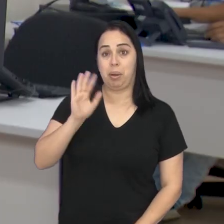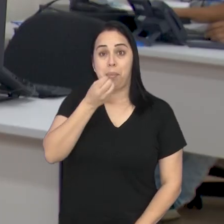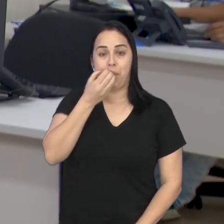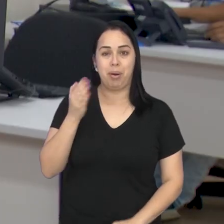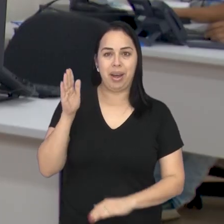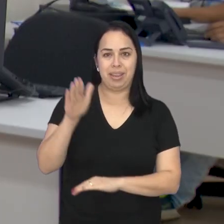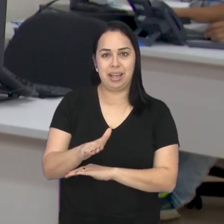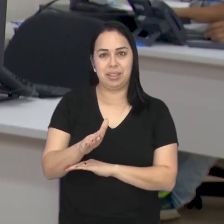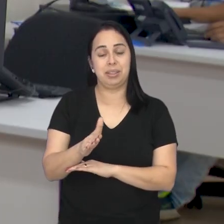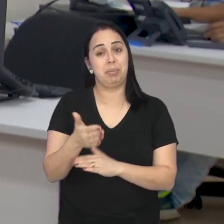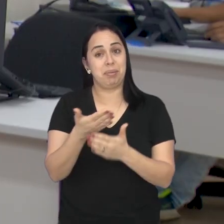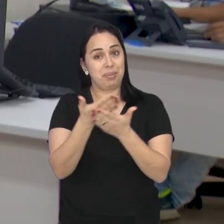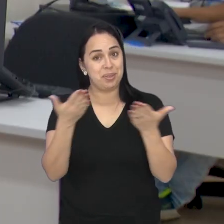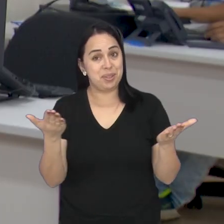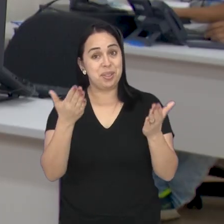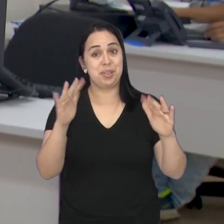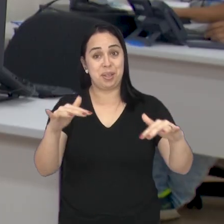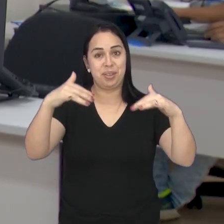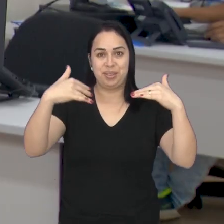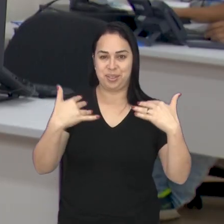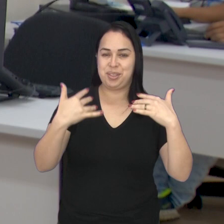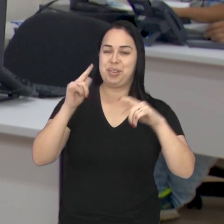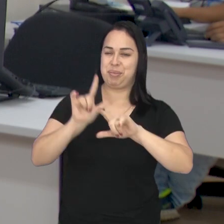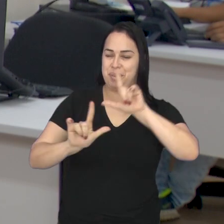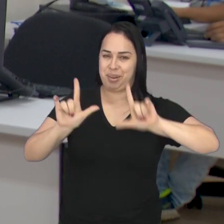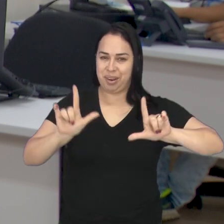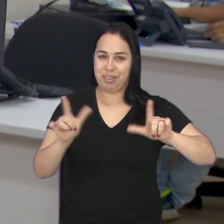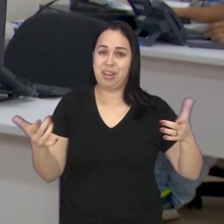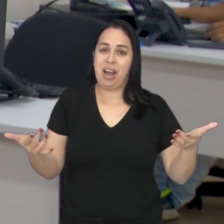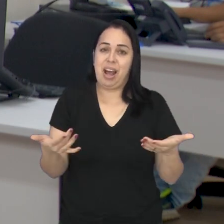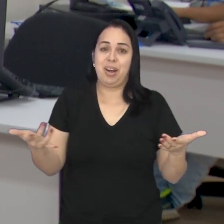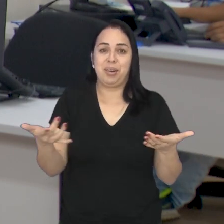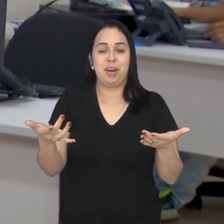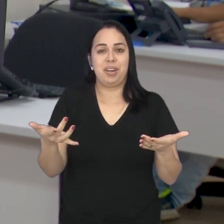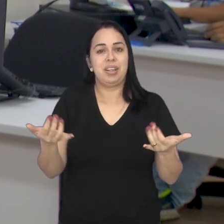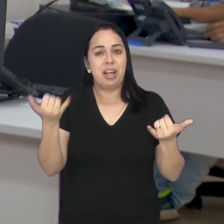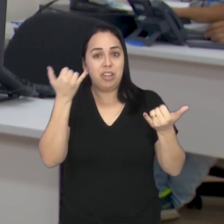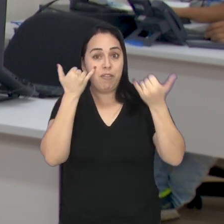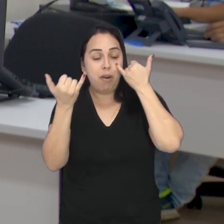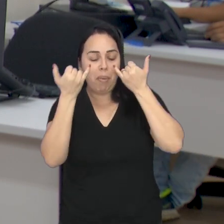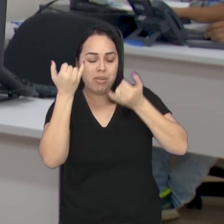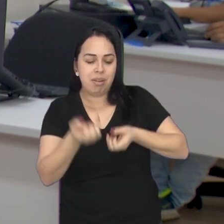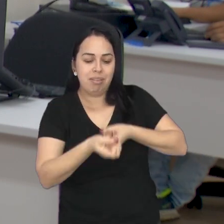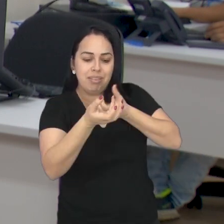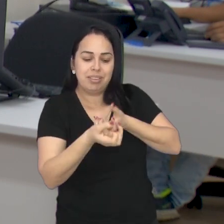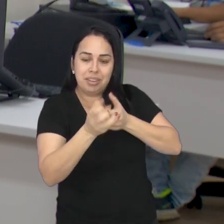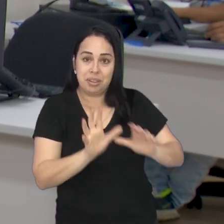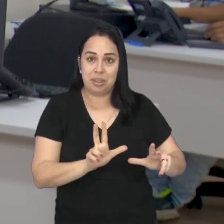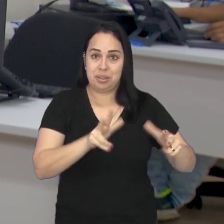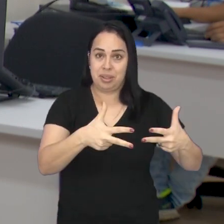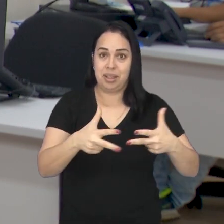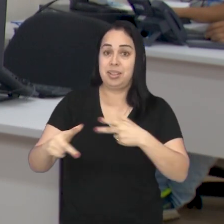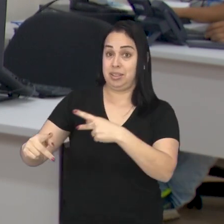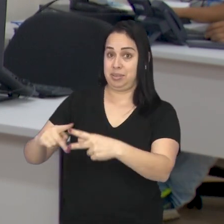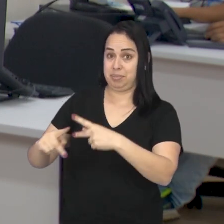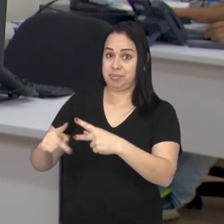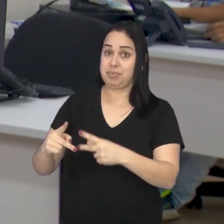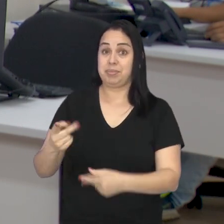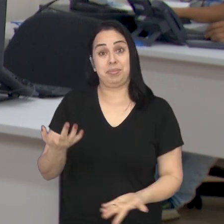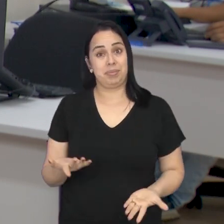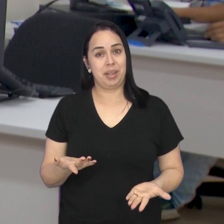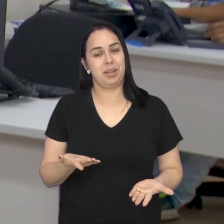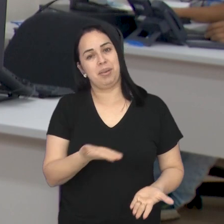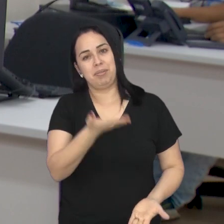Olá, muito boa tarde para você que acompanha o nosso programa. Agora é hora de ficar informado com as notícias da Câmara e de São José.